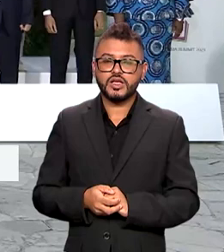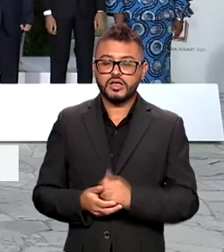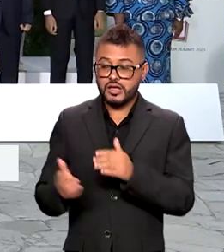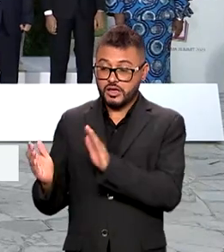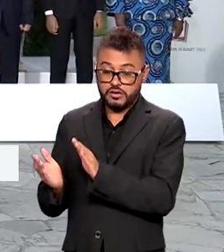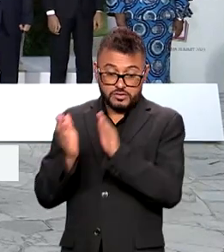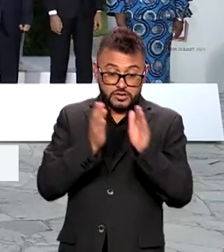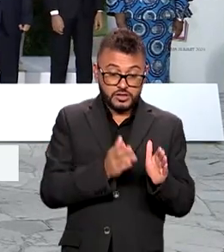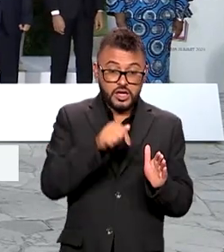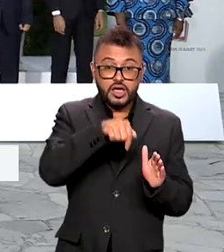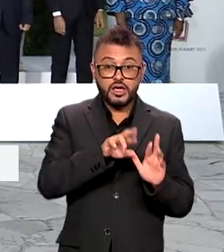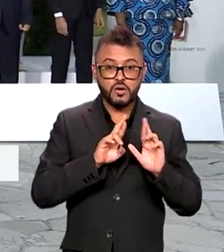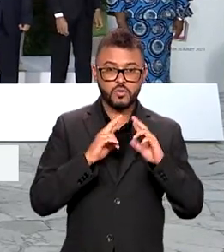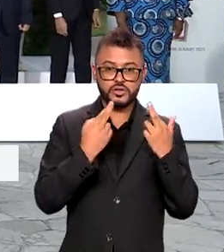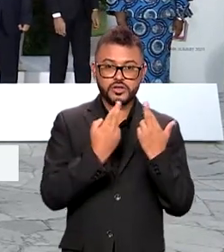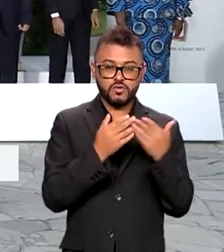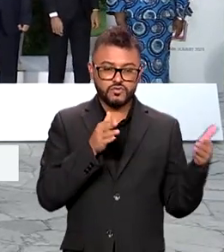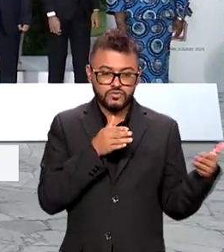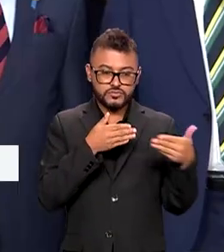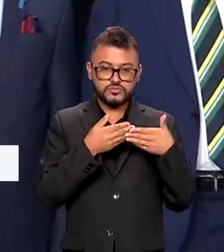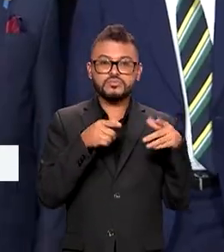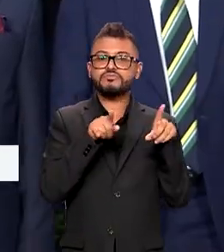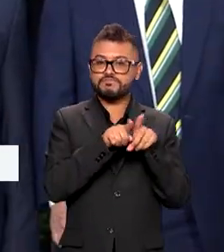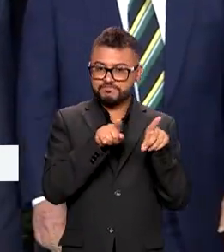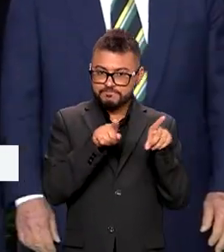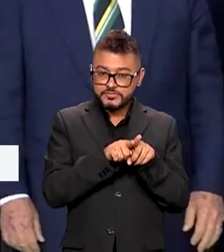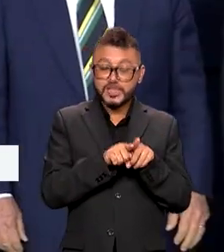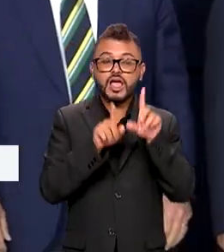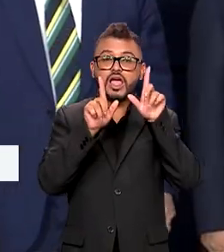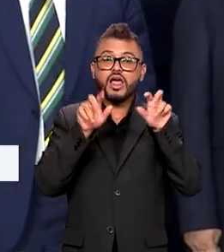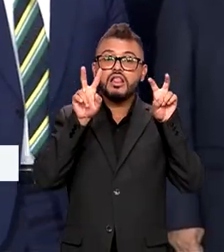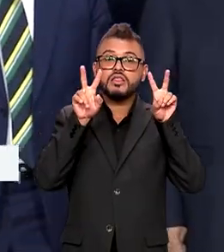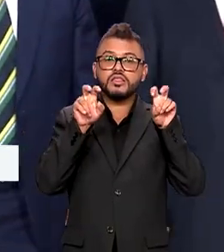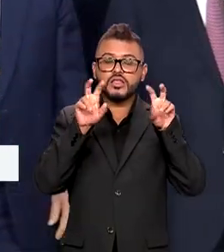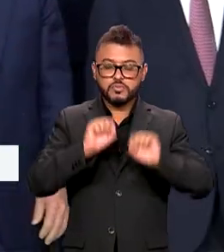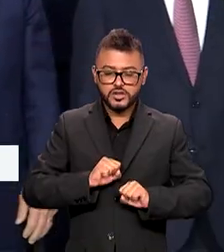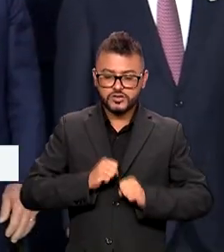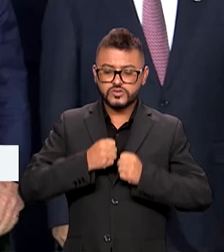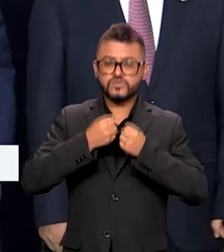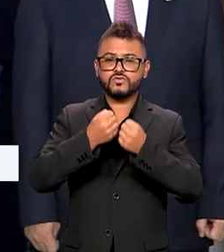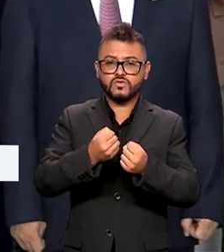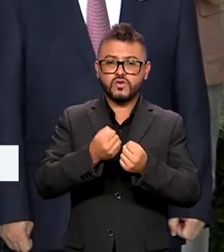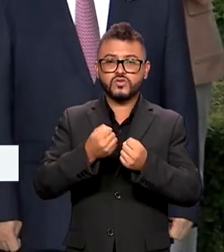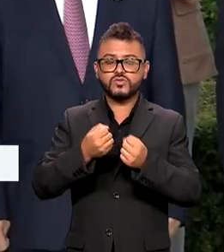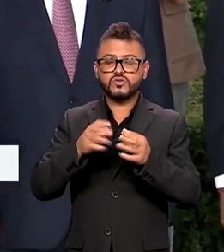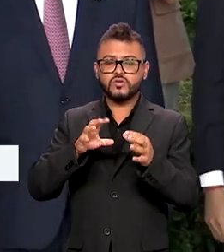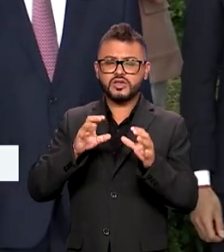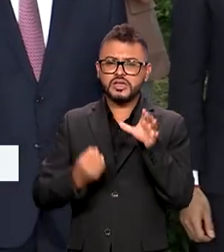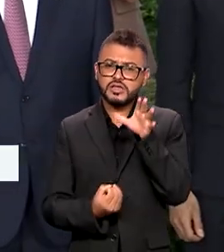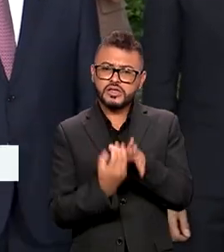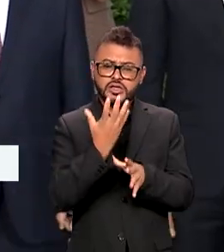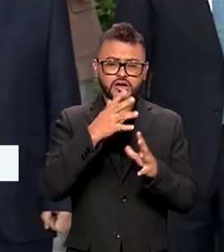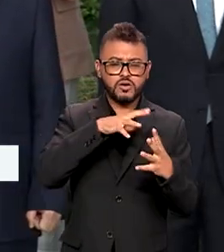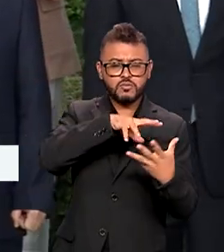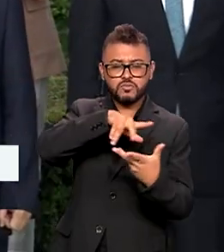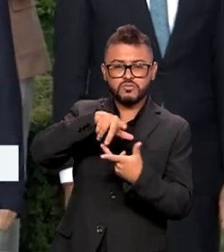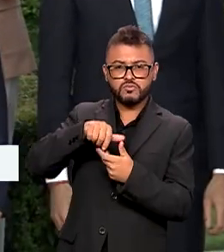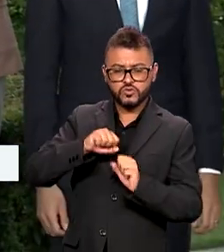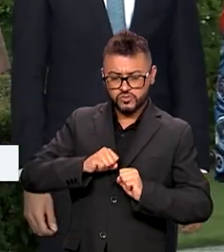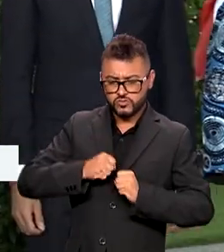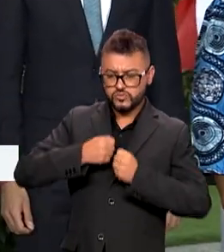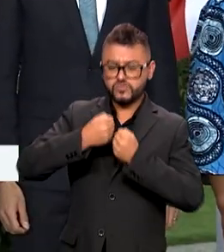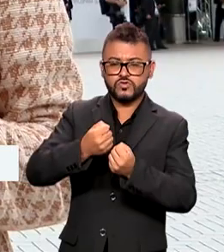debates, também realizada a portas fechadas, o assunto foi esforços conjuntos para um planeta resiliente